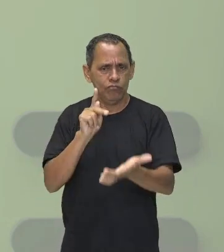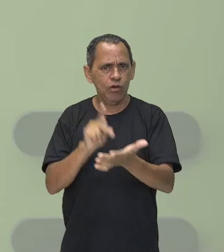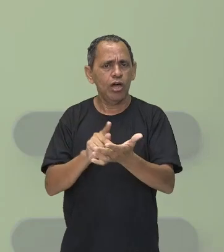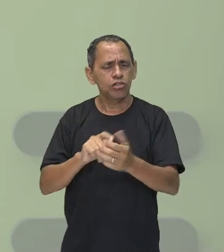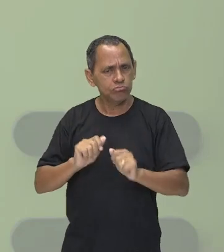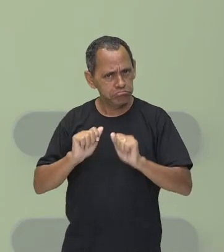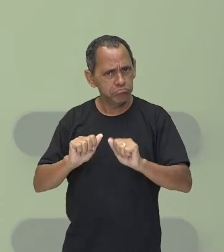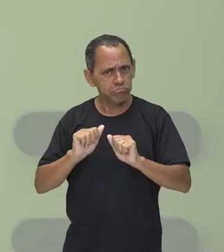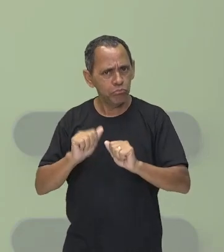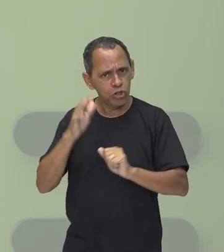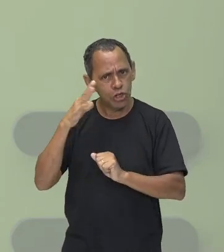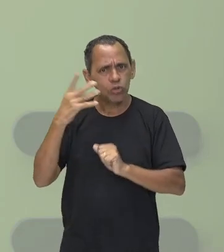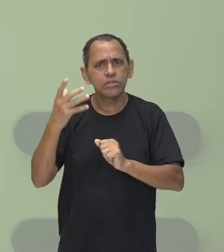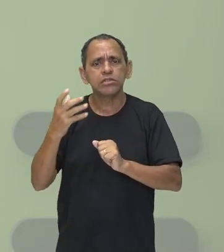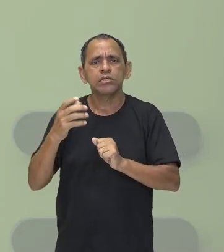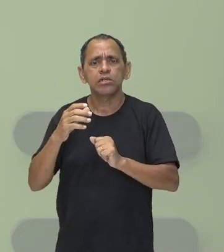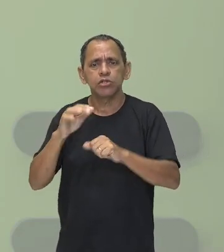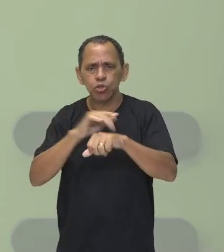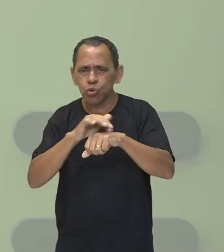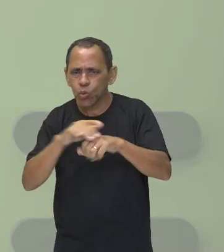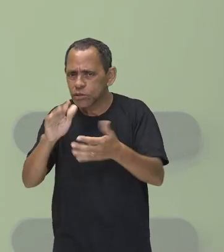algumas doenças. Algumas já estão